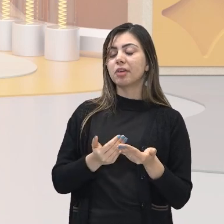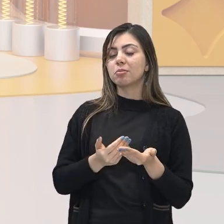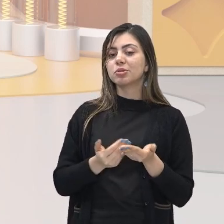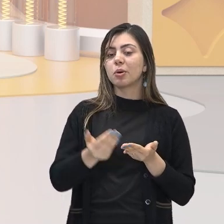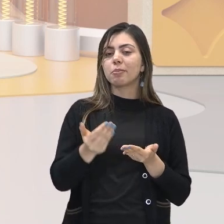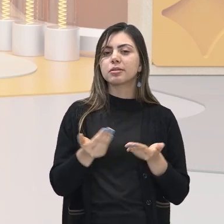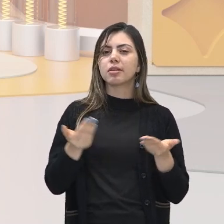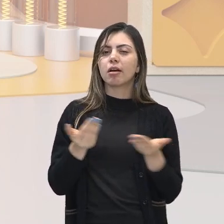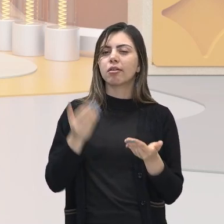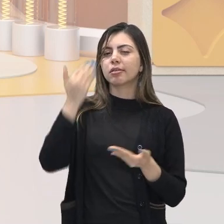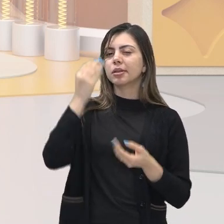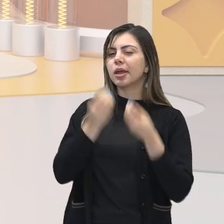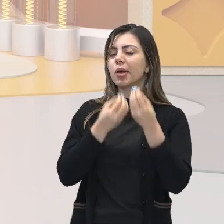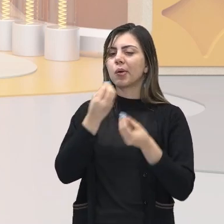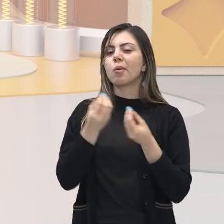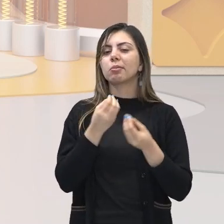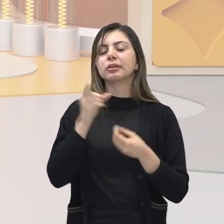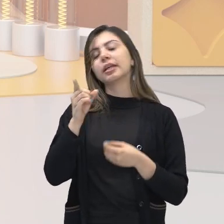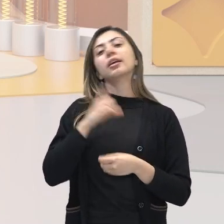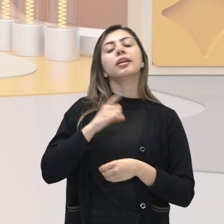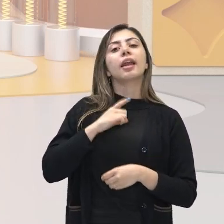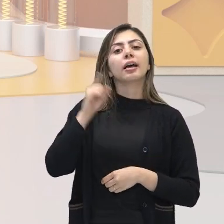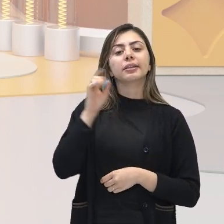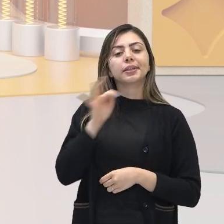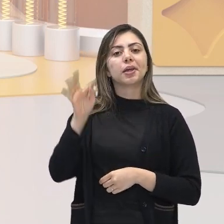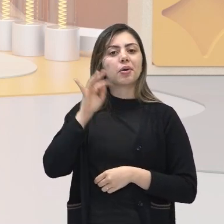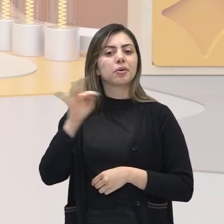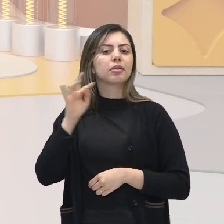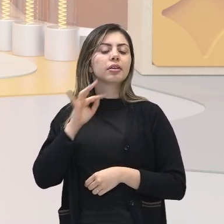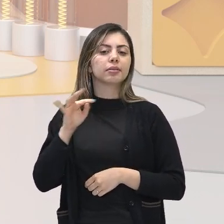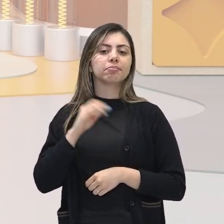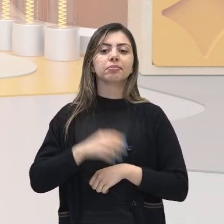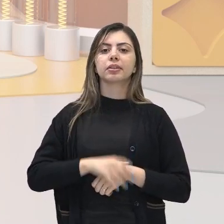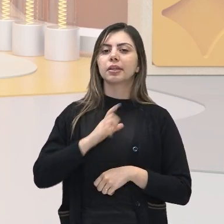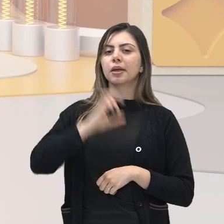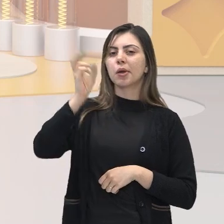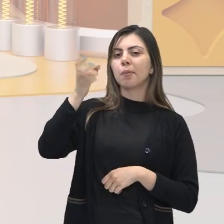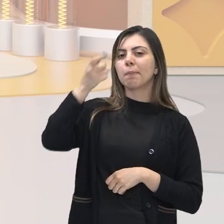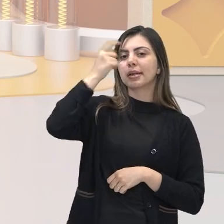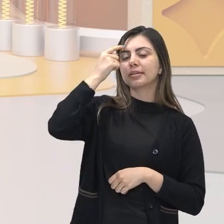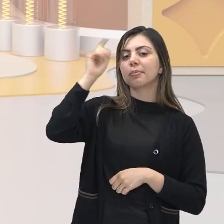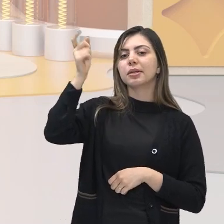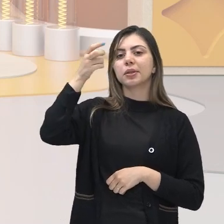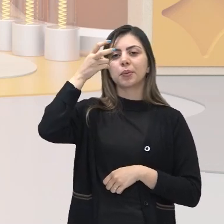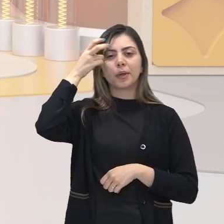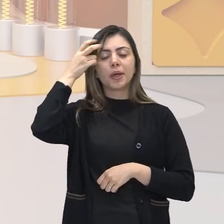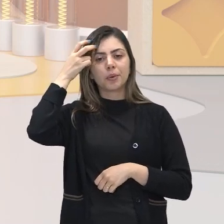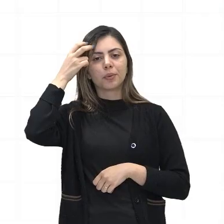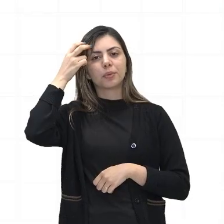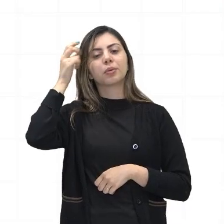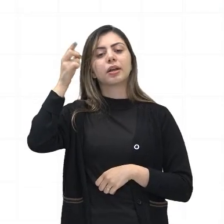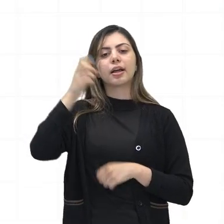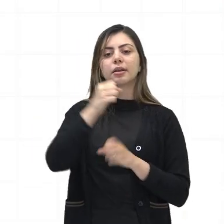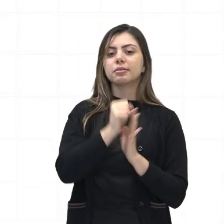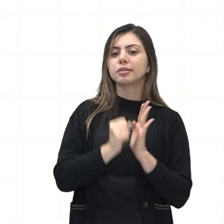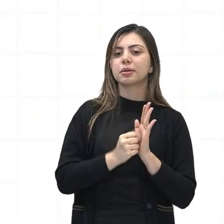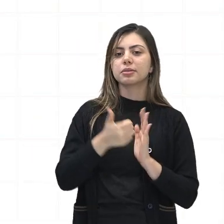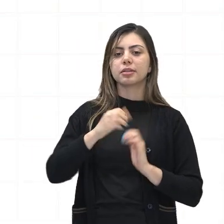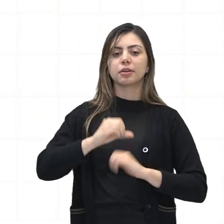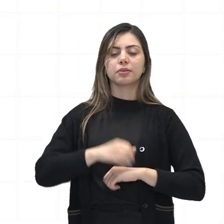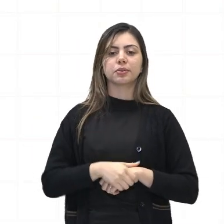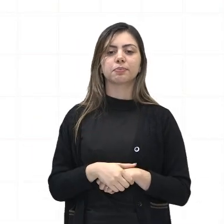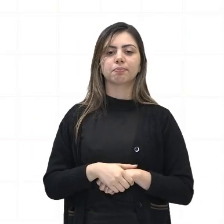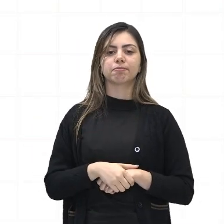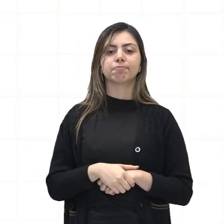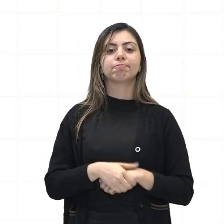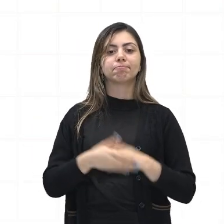gente entender um pouco sobre esses pensamentos, tá? Pensamento e cultura no século XIX. Vamos lá, então?